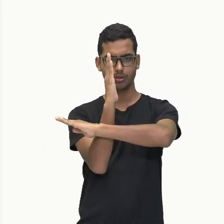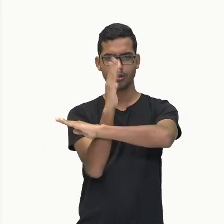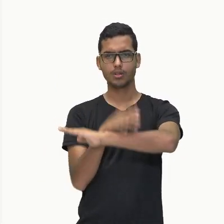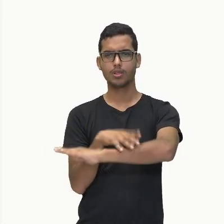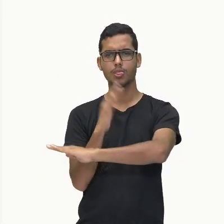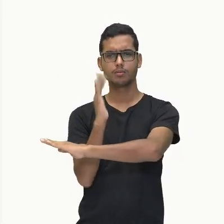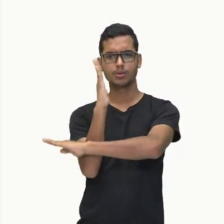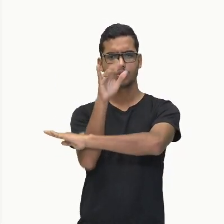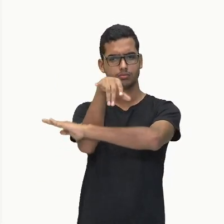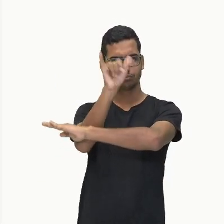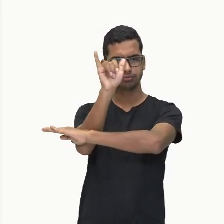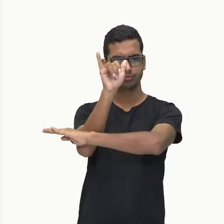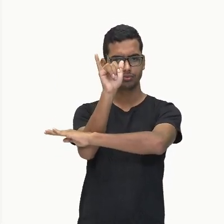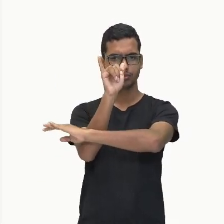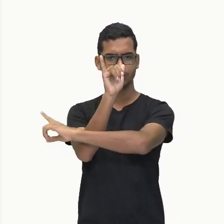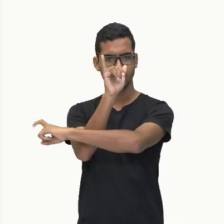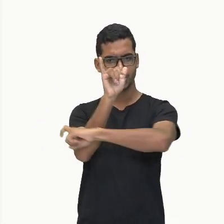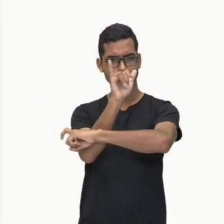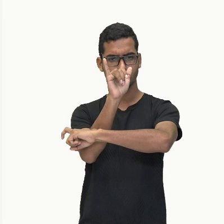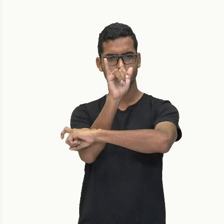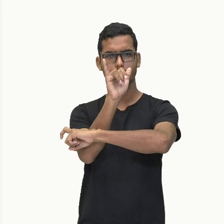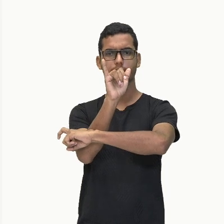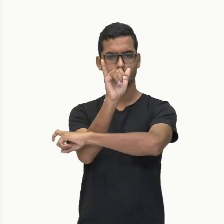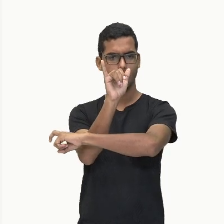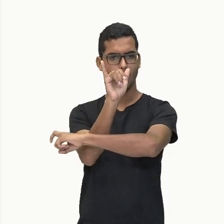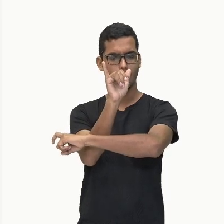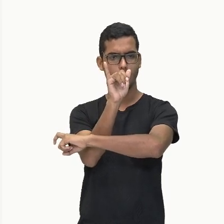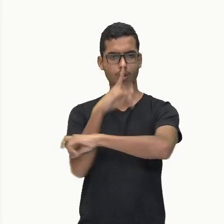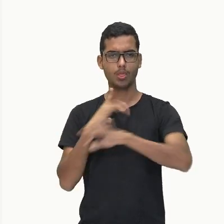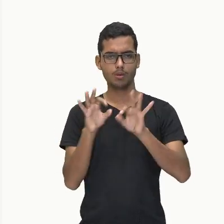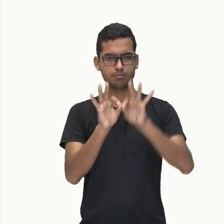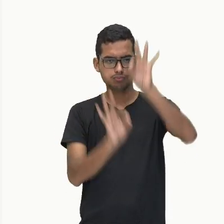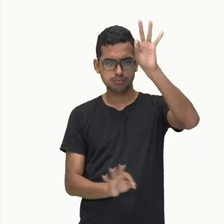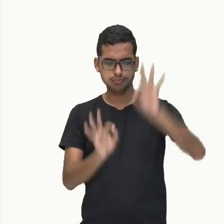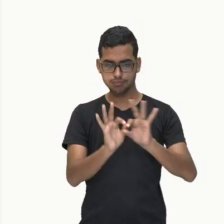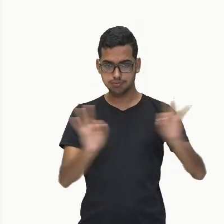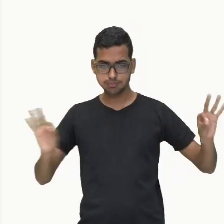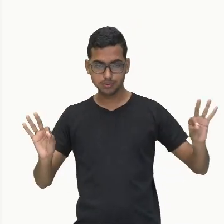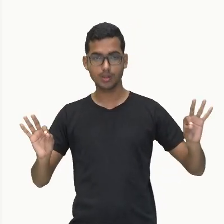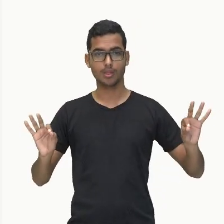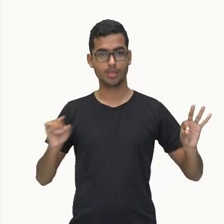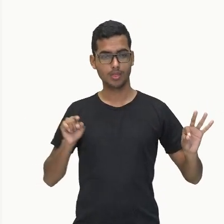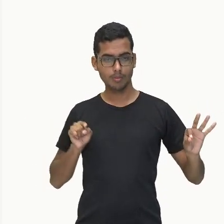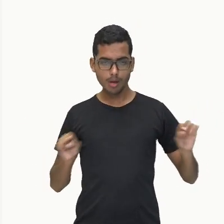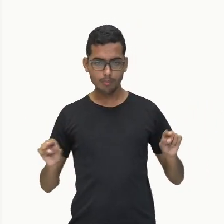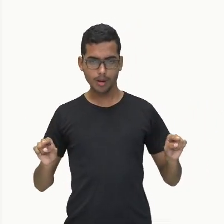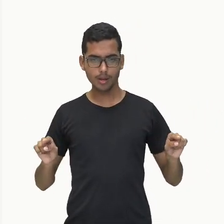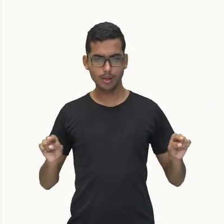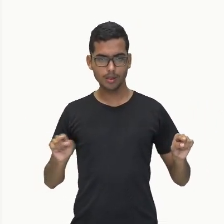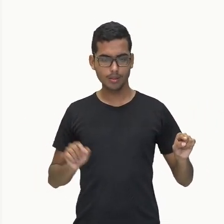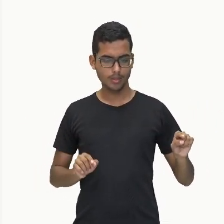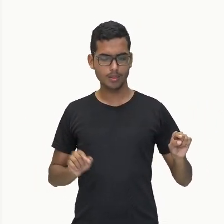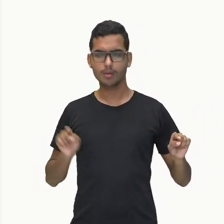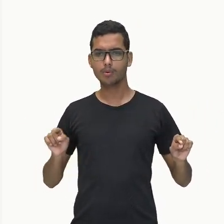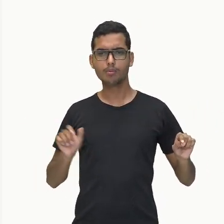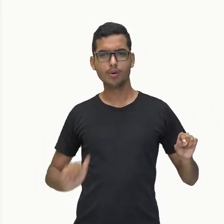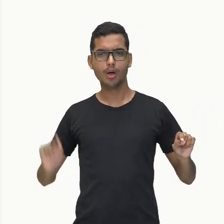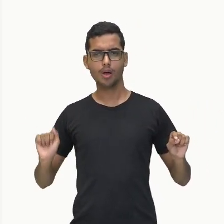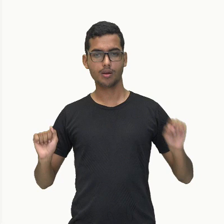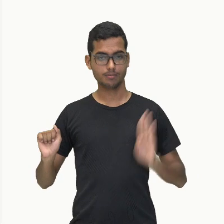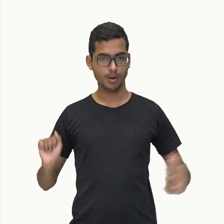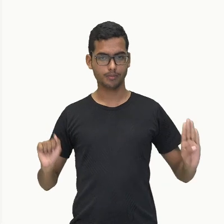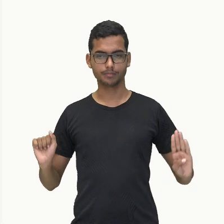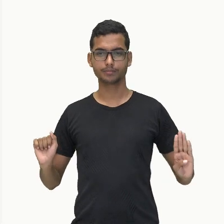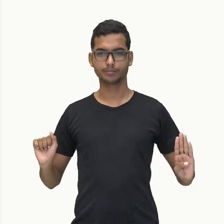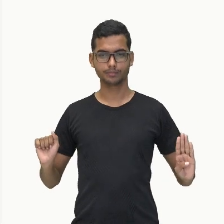e B com coordenadas 3 e menos 1, tá? Então, como nós podemos perceber aí